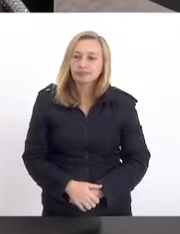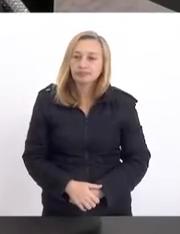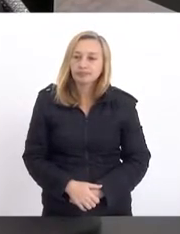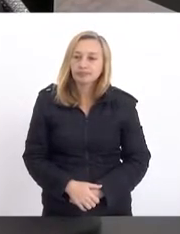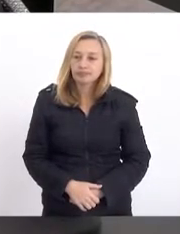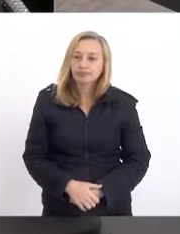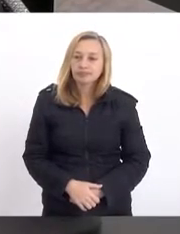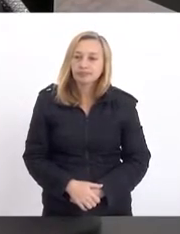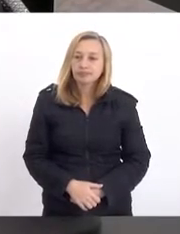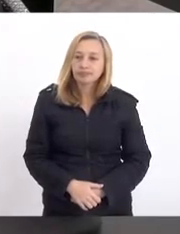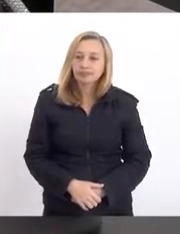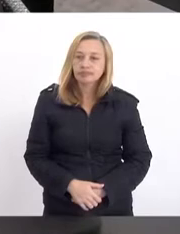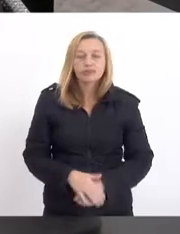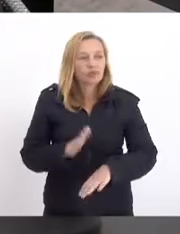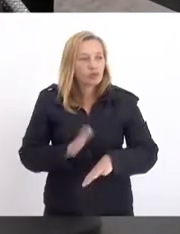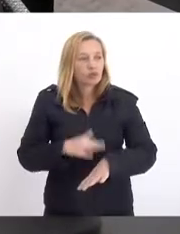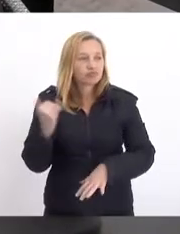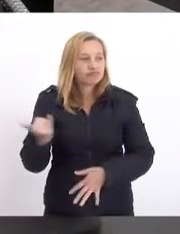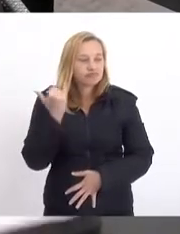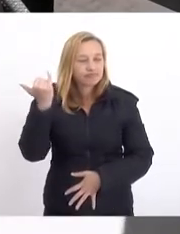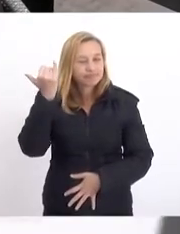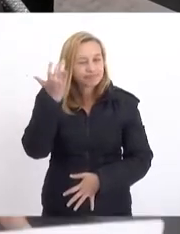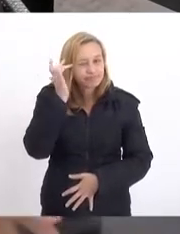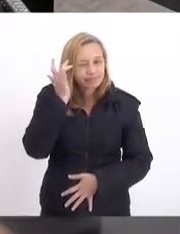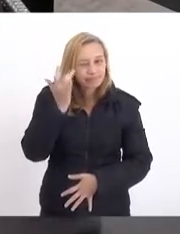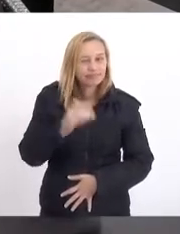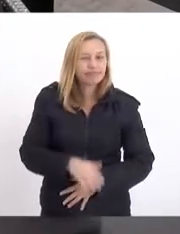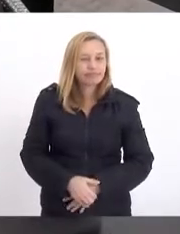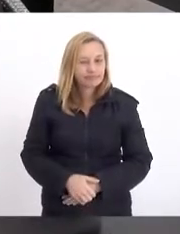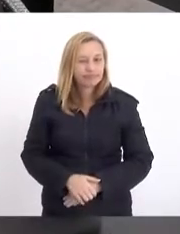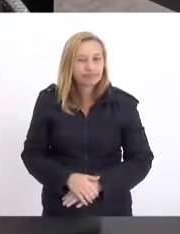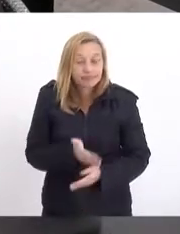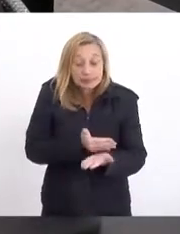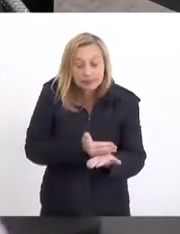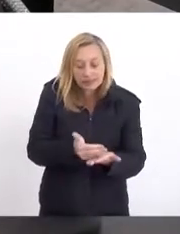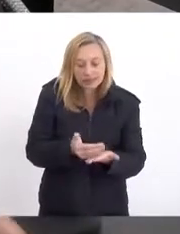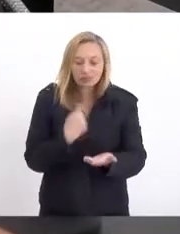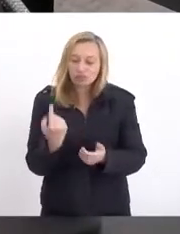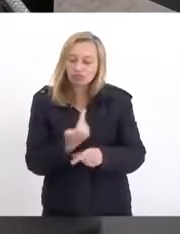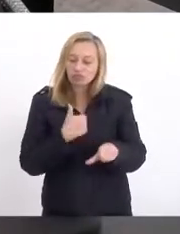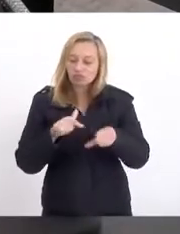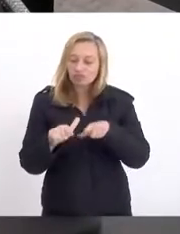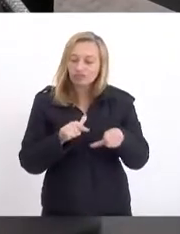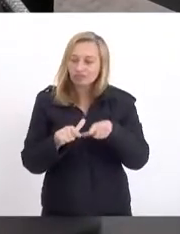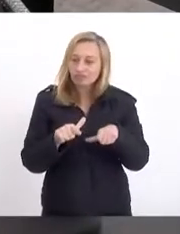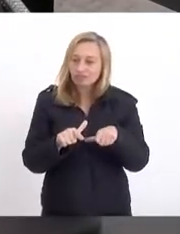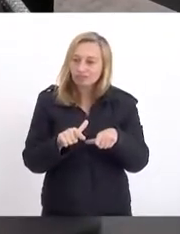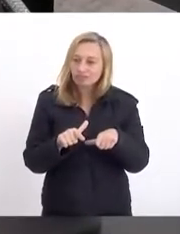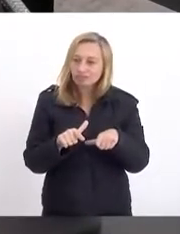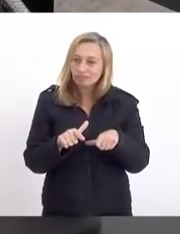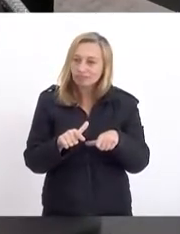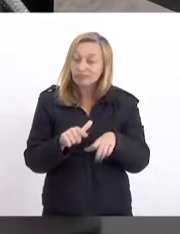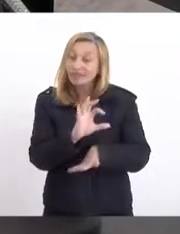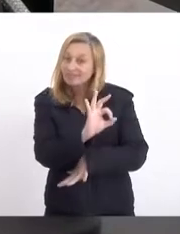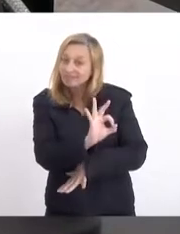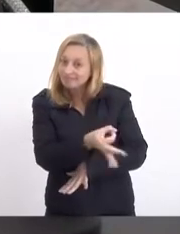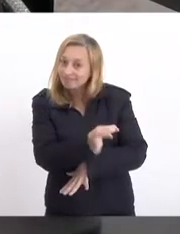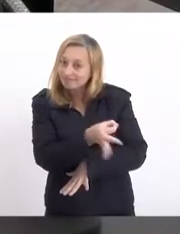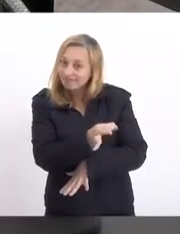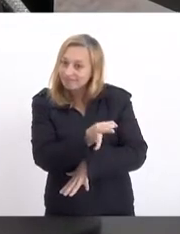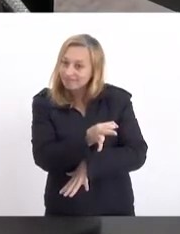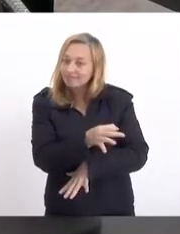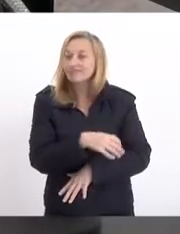a coisa que eu acho mais importante para início dos nossos trabalhos é